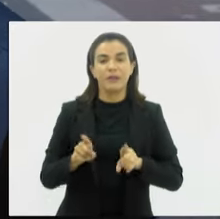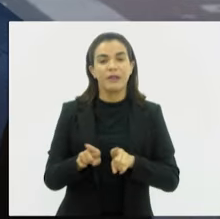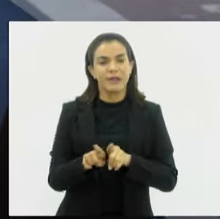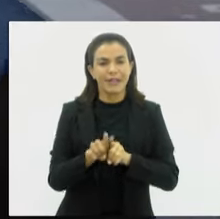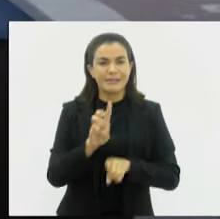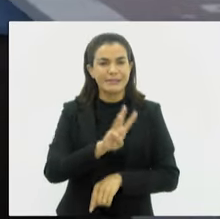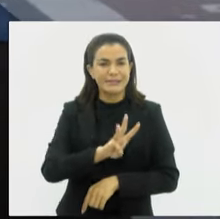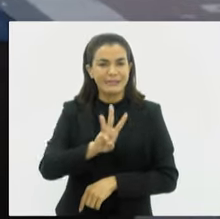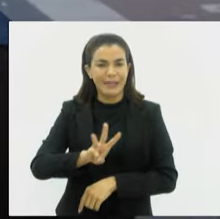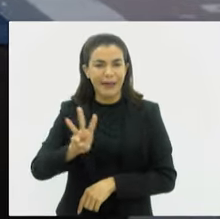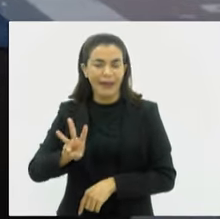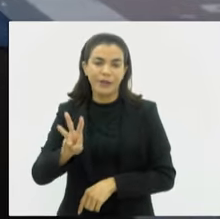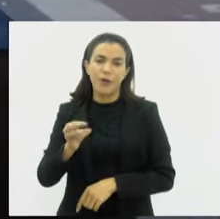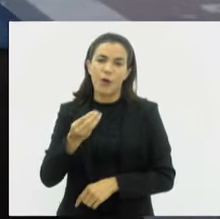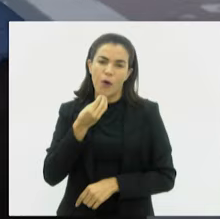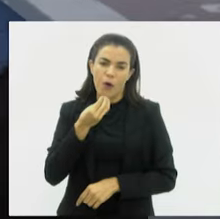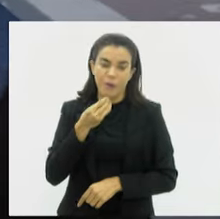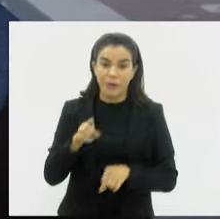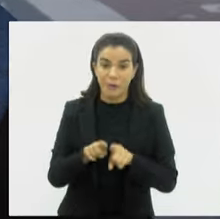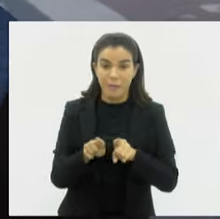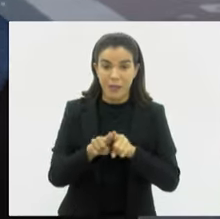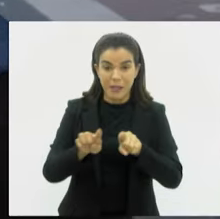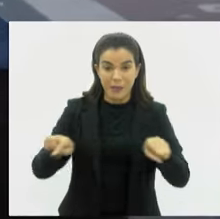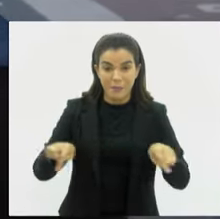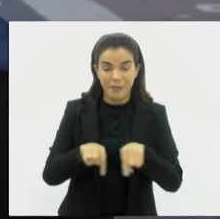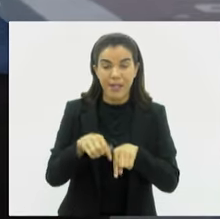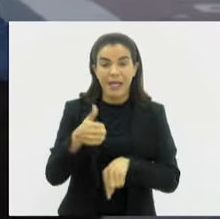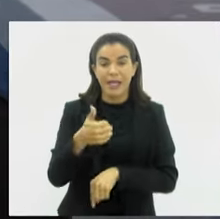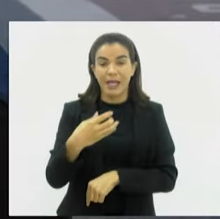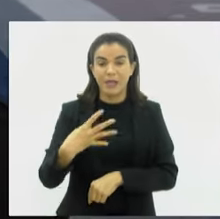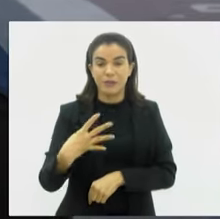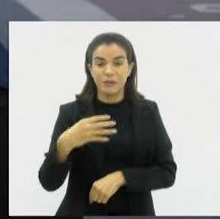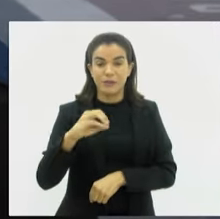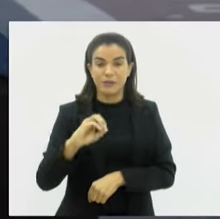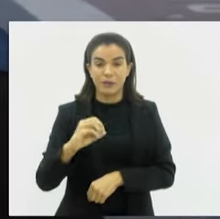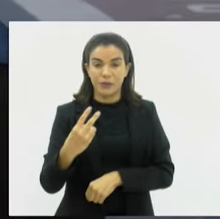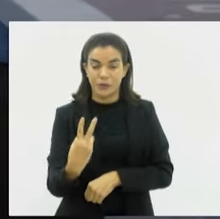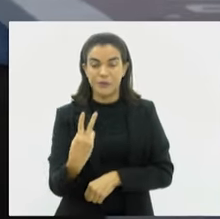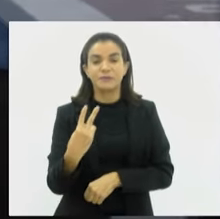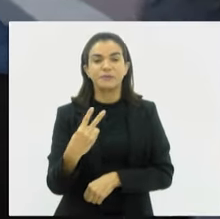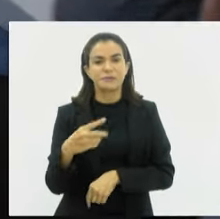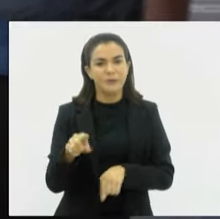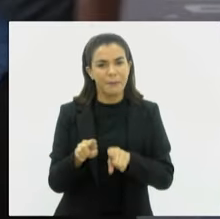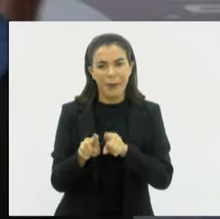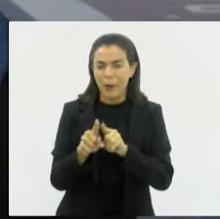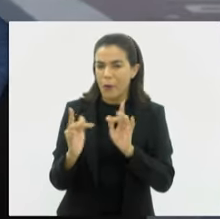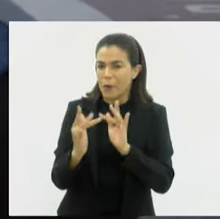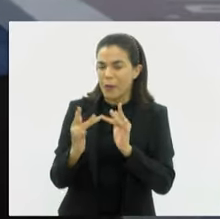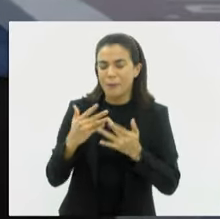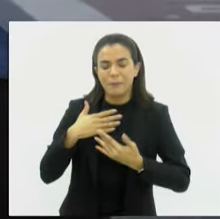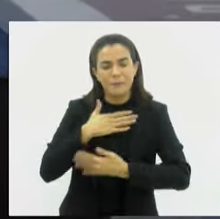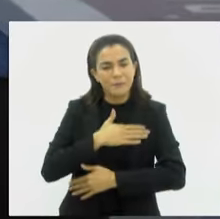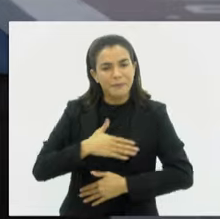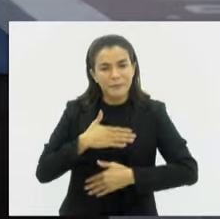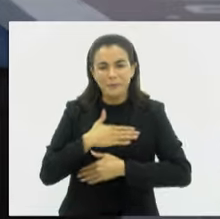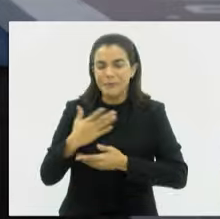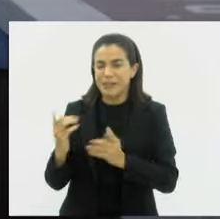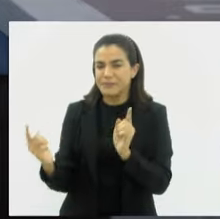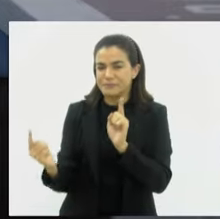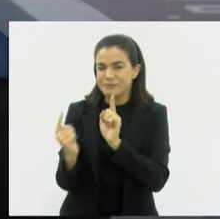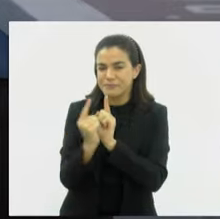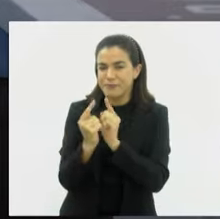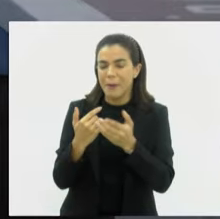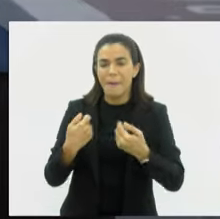todas as informações e, claro, no meu gabinete também, que é o 1402, é só entrar em contato com a gente aqui, vai ser um prazer receber todo mundo que estiver precisando de